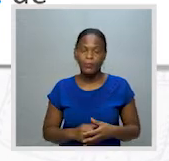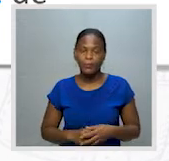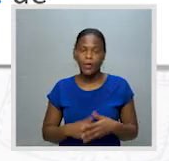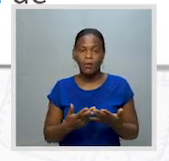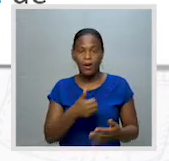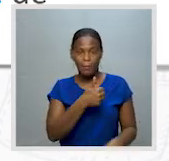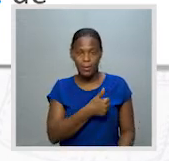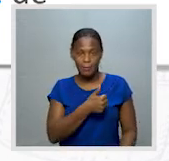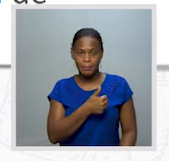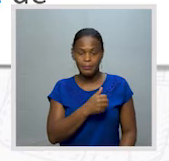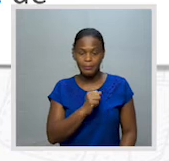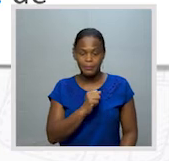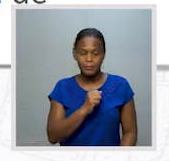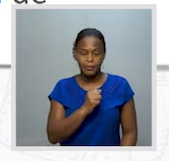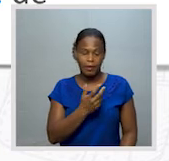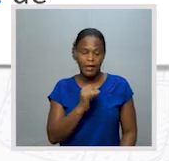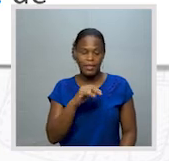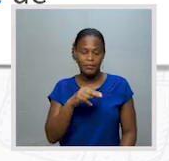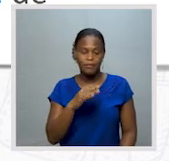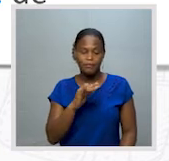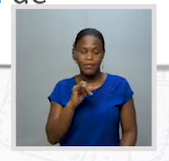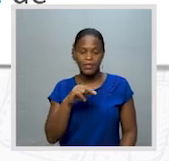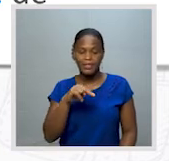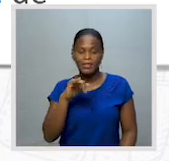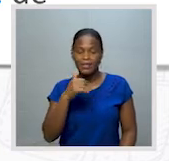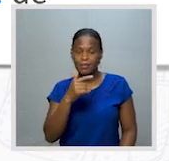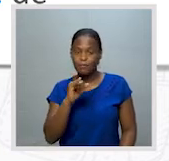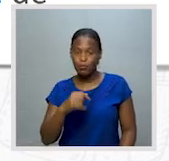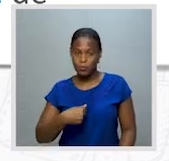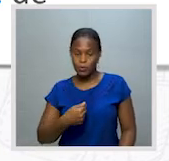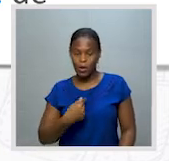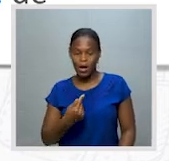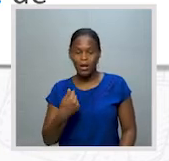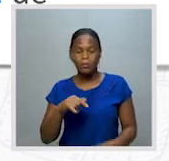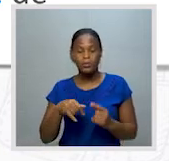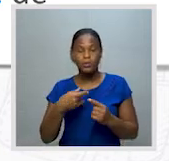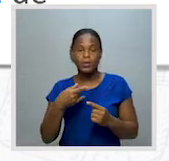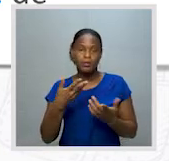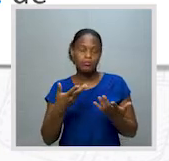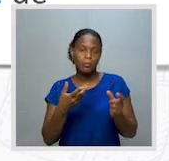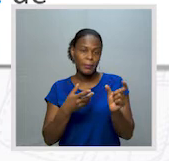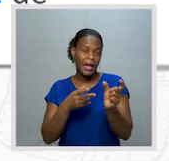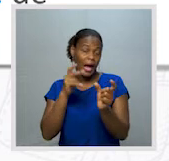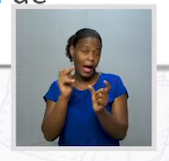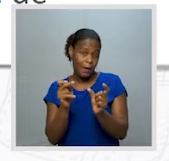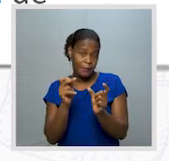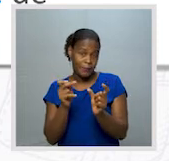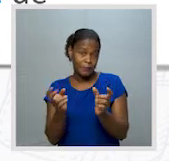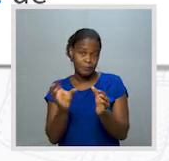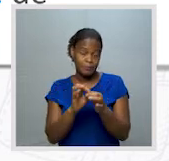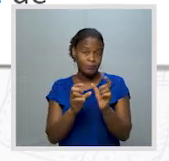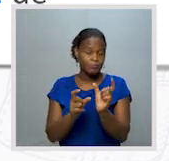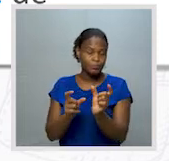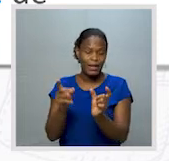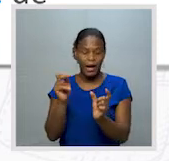A linha B, infinitivo pessoal, regido da preposição a. Vamos ver então como é que